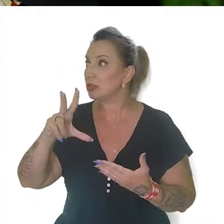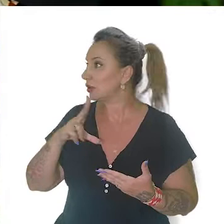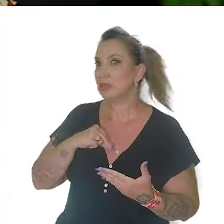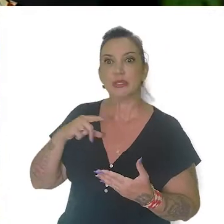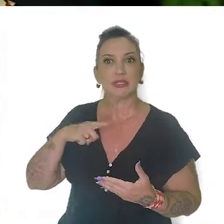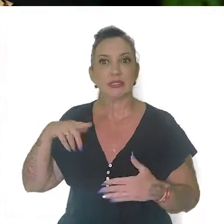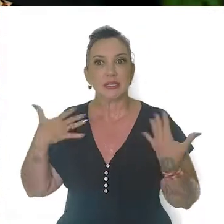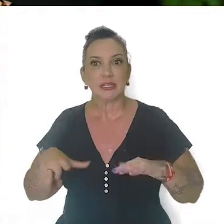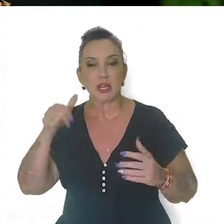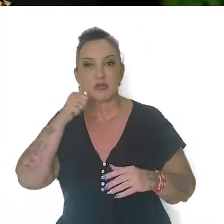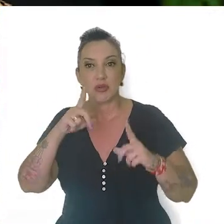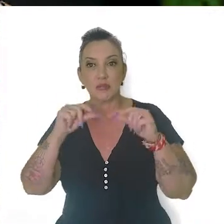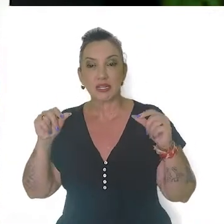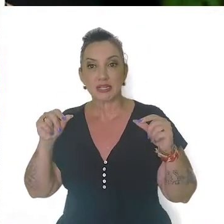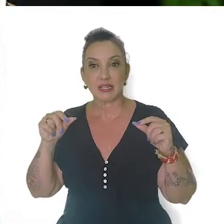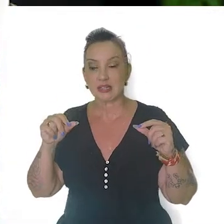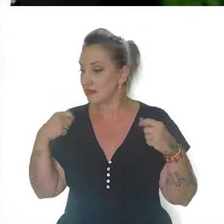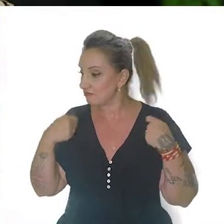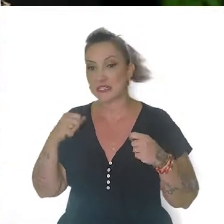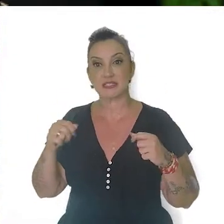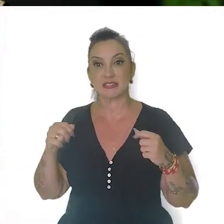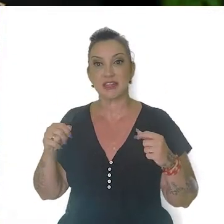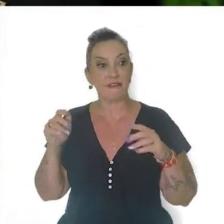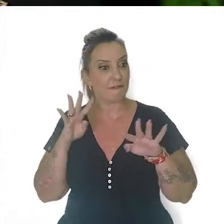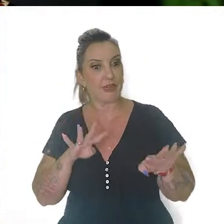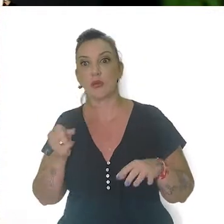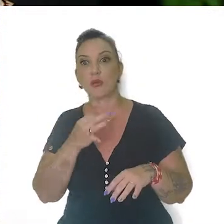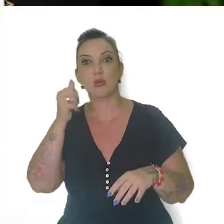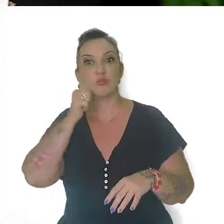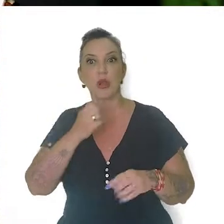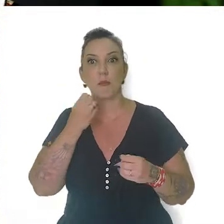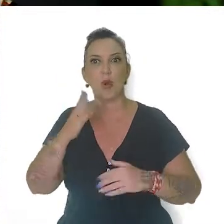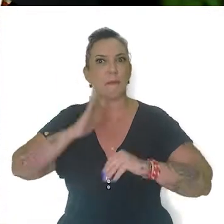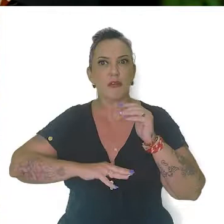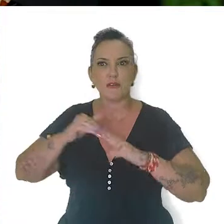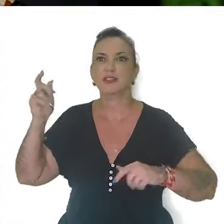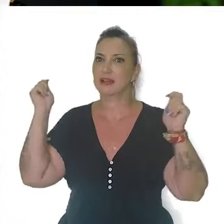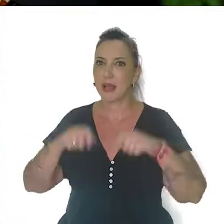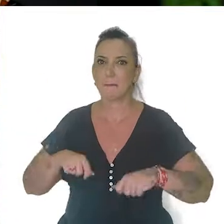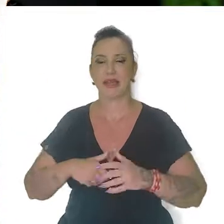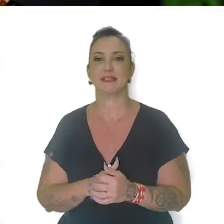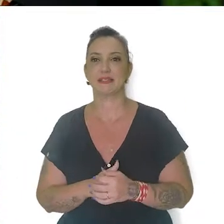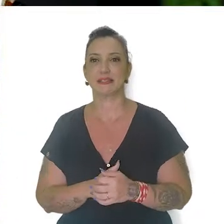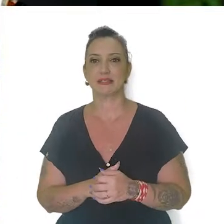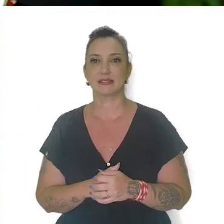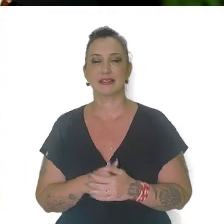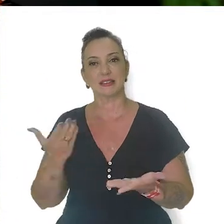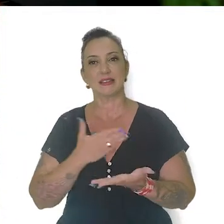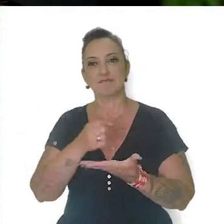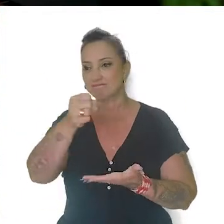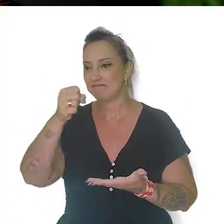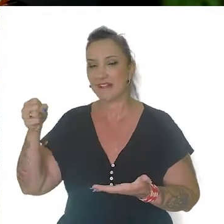conheci várias e falei, meu Deus, tem muita mulher. Brasília, as meninas de Brasília precisam ver esse tanto de mulher boa, profissional,